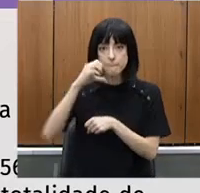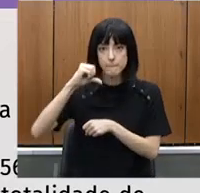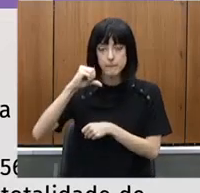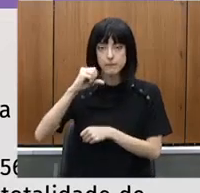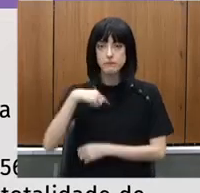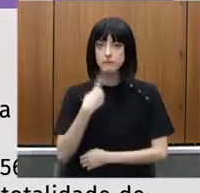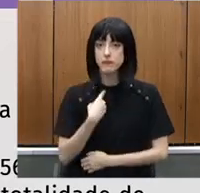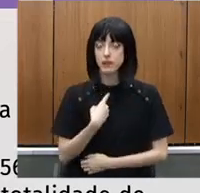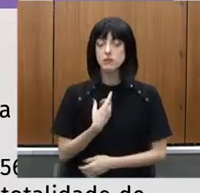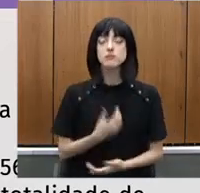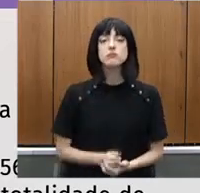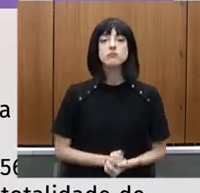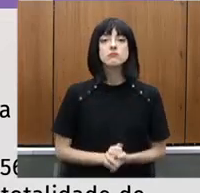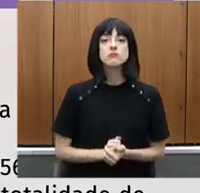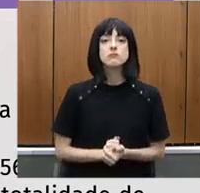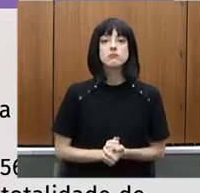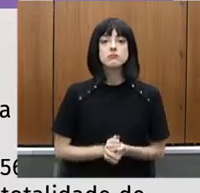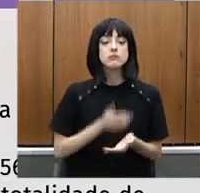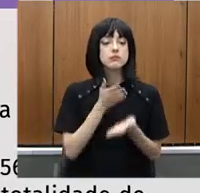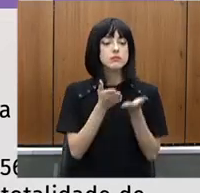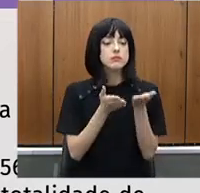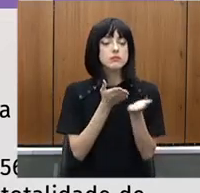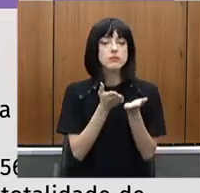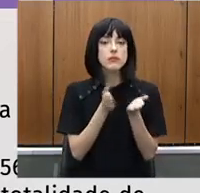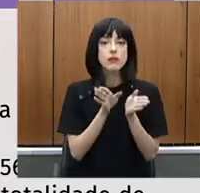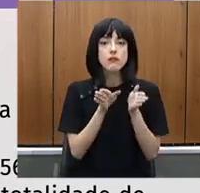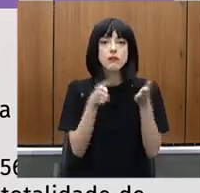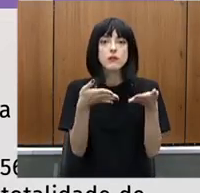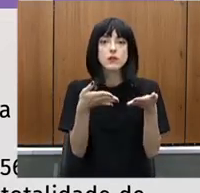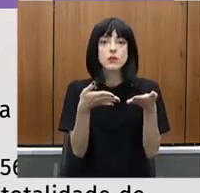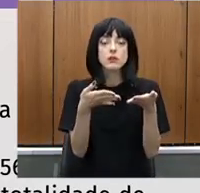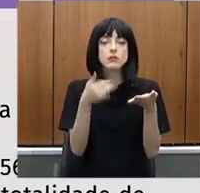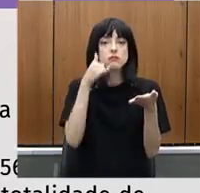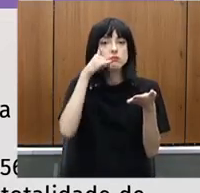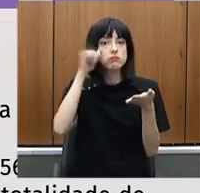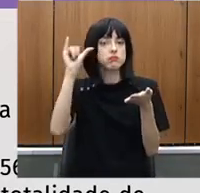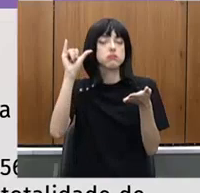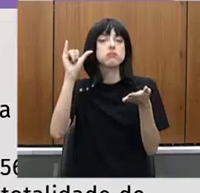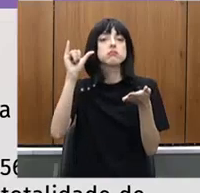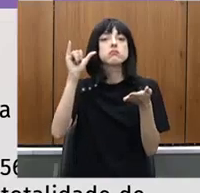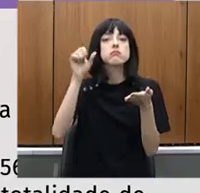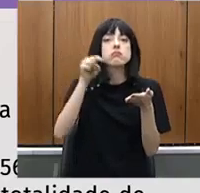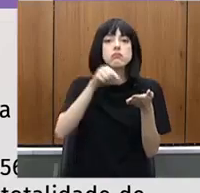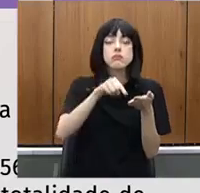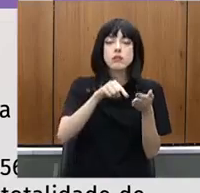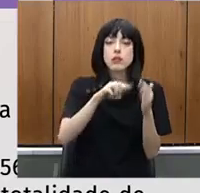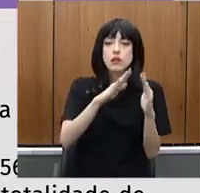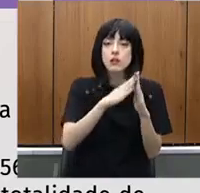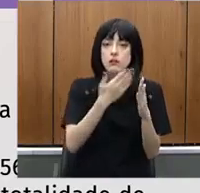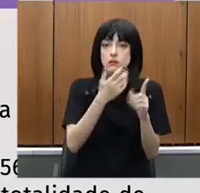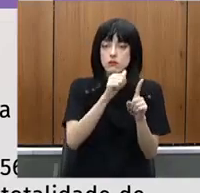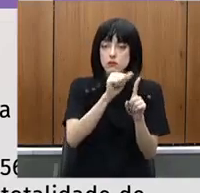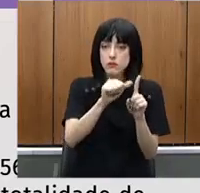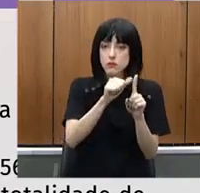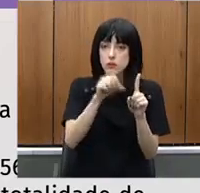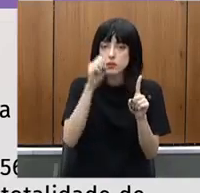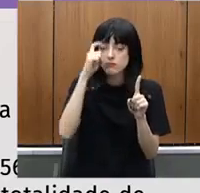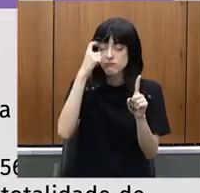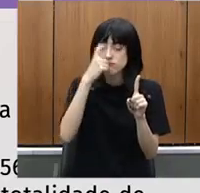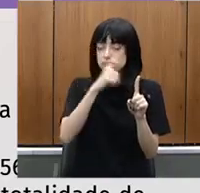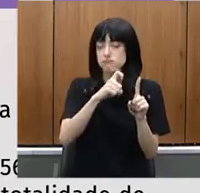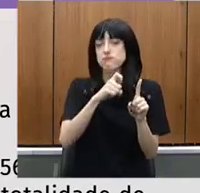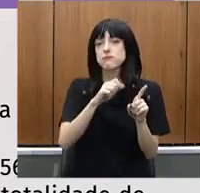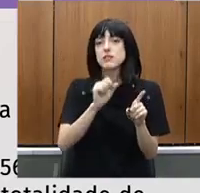da cobertura da previsão de violência doméstica em 25 municípios em 2022 passando para